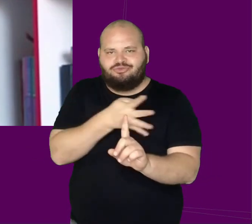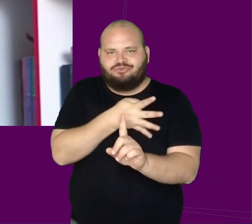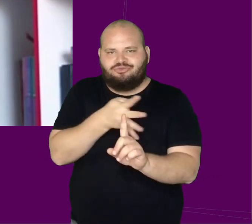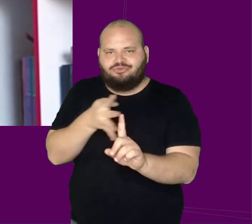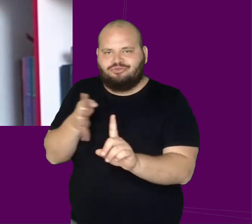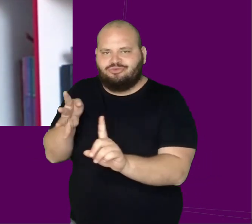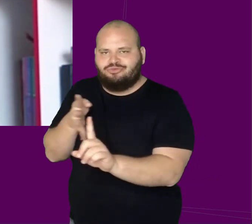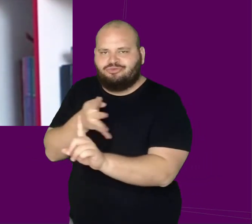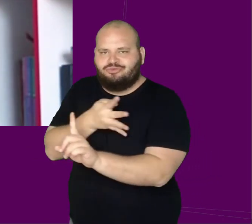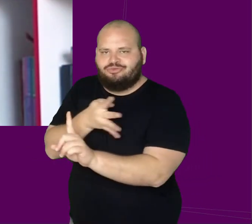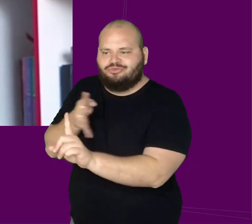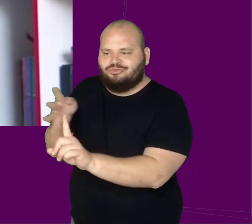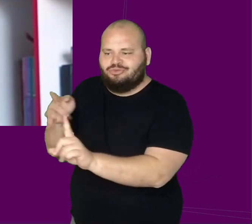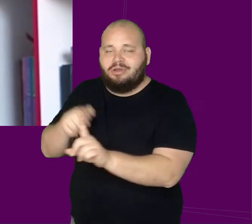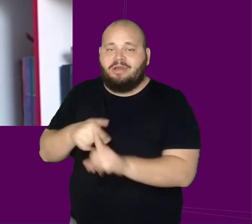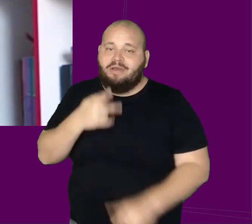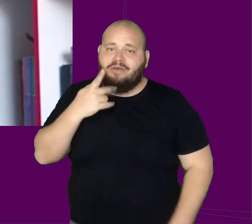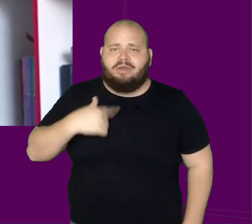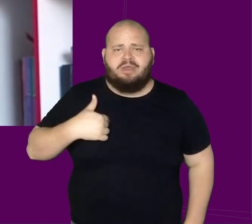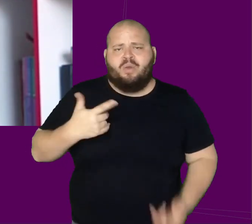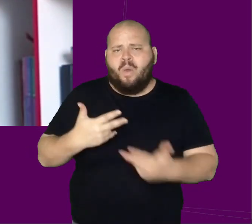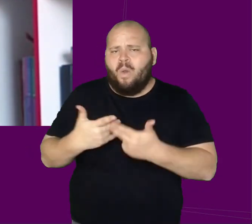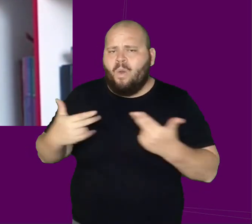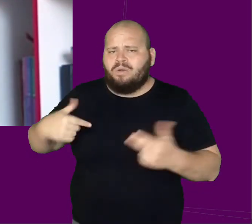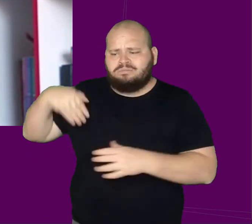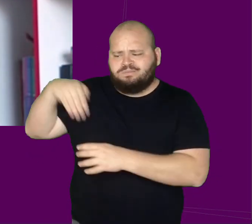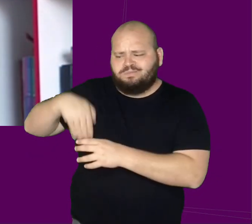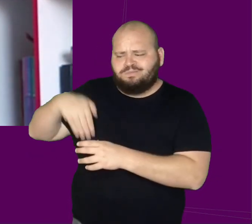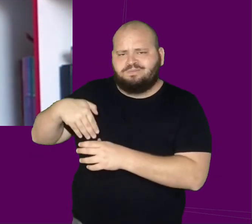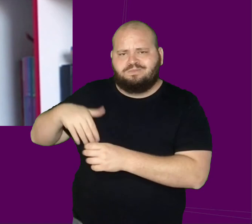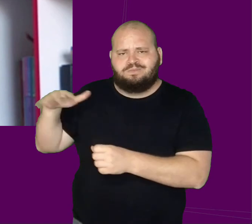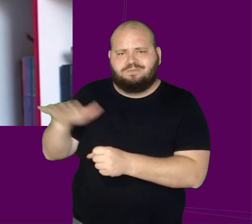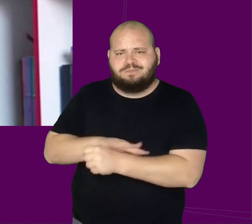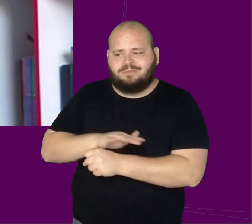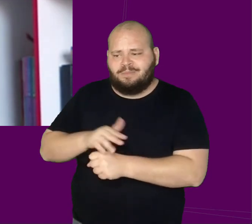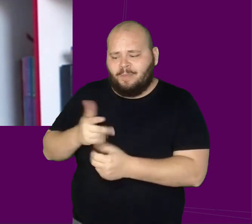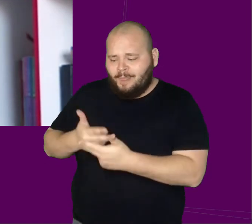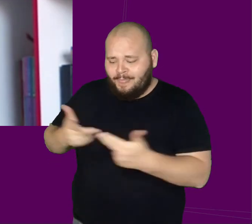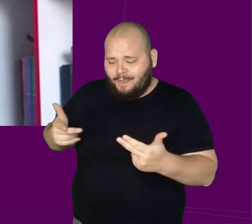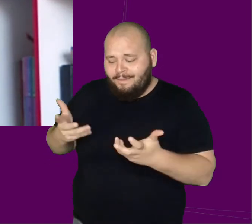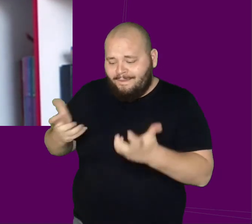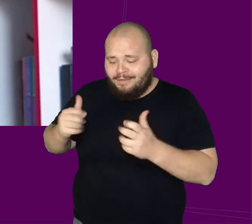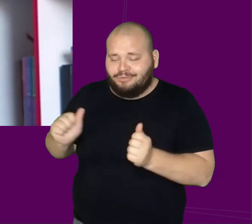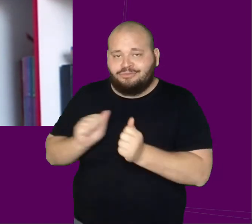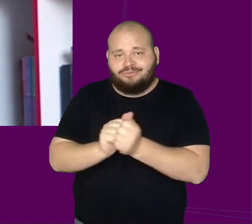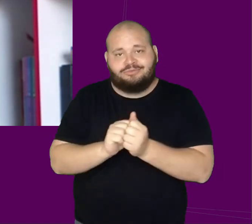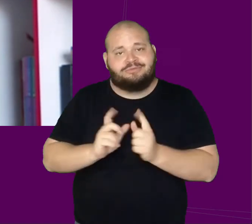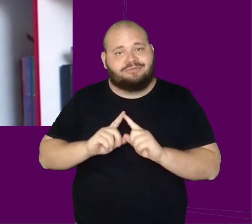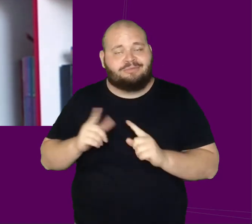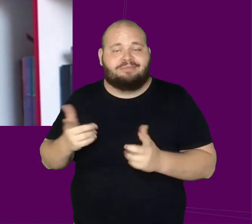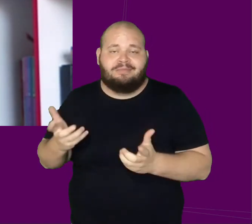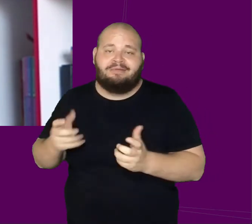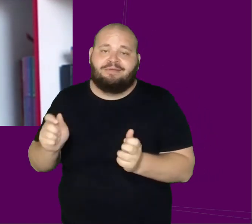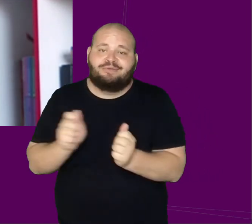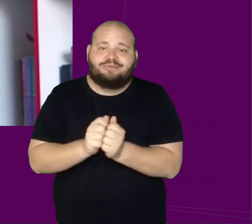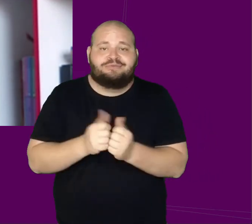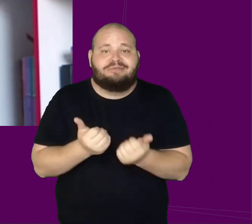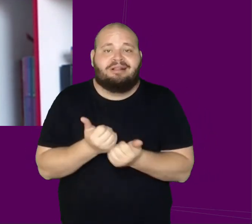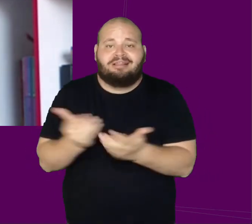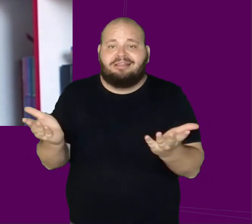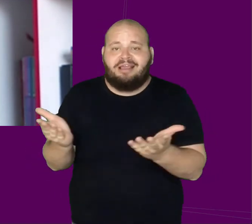final. E ela vai dizer, bom, eu trouxe muitas coisas. Nem todas quiseram, nem todas as coisas que eu tinha para dar eles